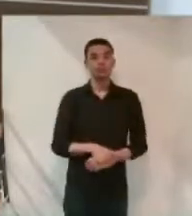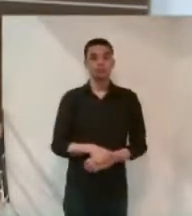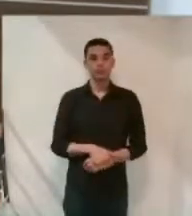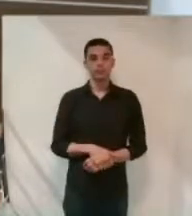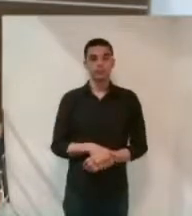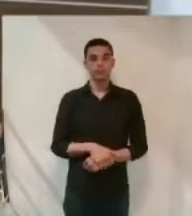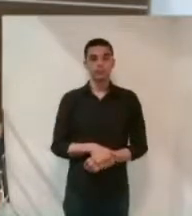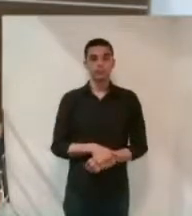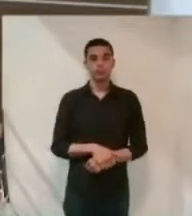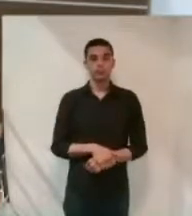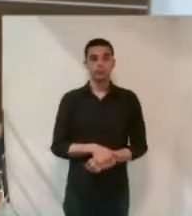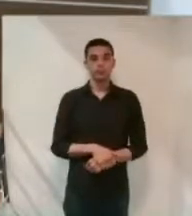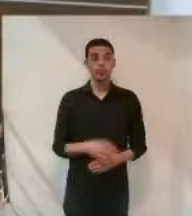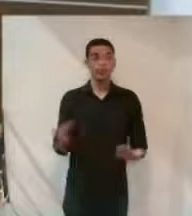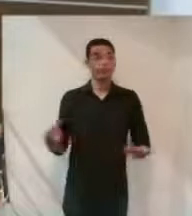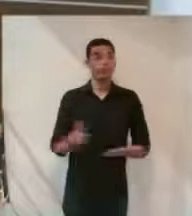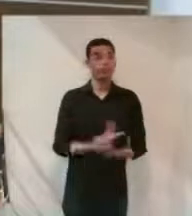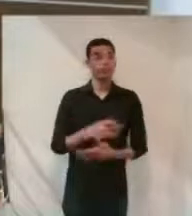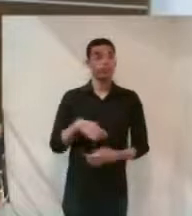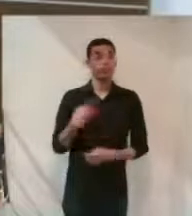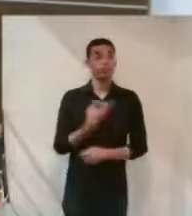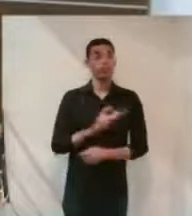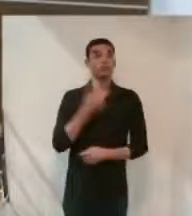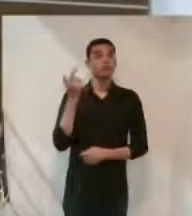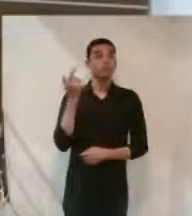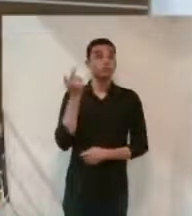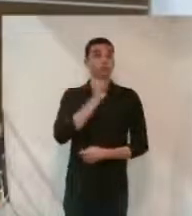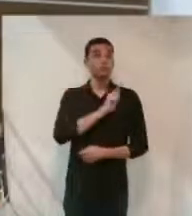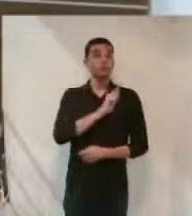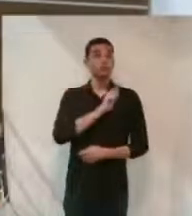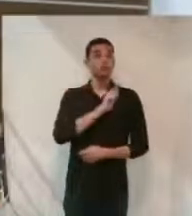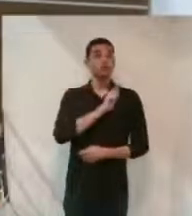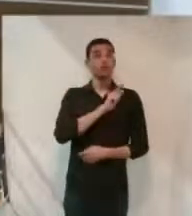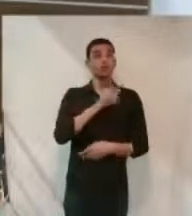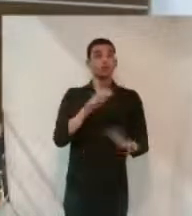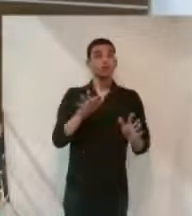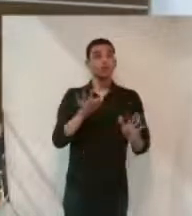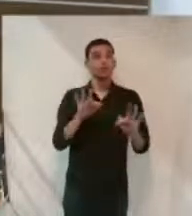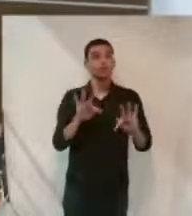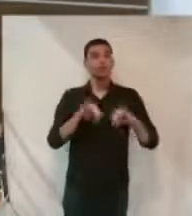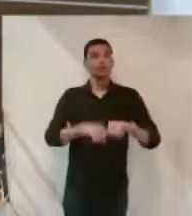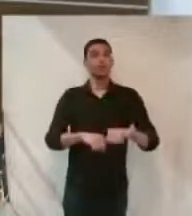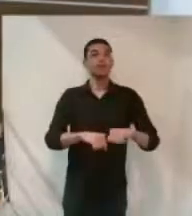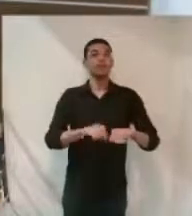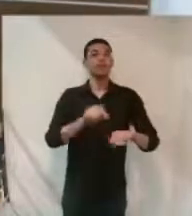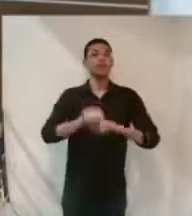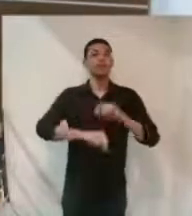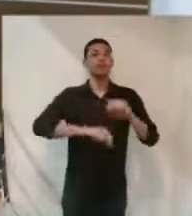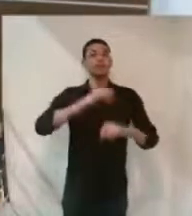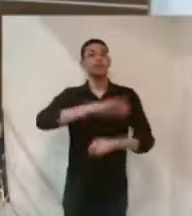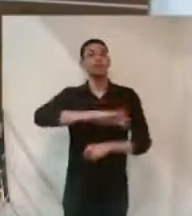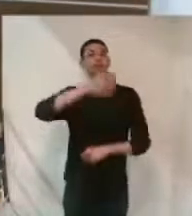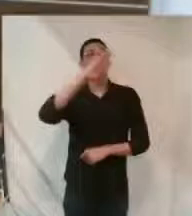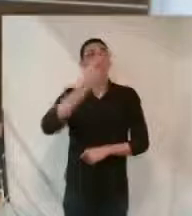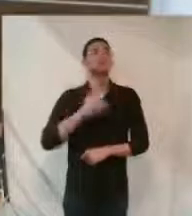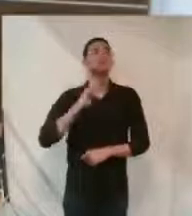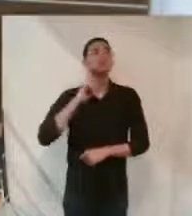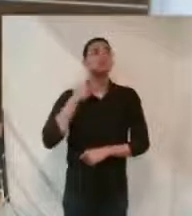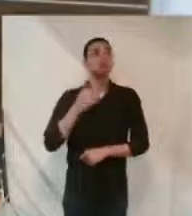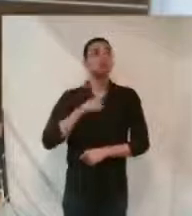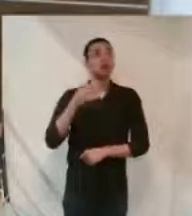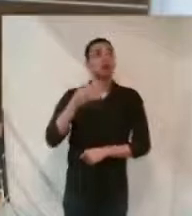que a gente conseguiu o encerramento do lixão de Bezerros. Ele é morador de